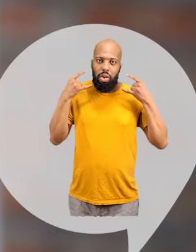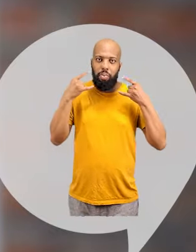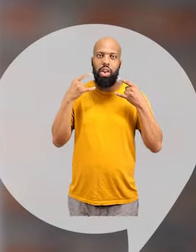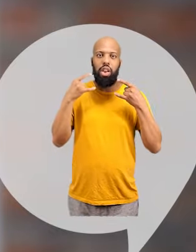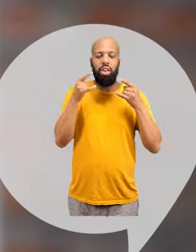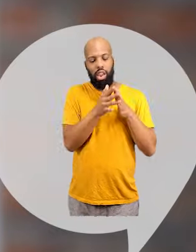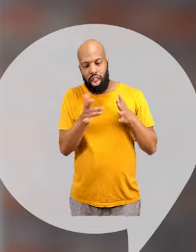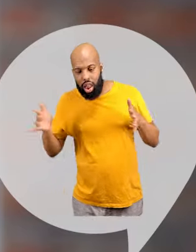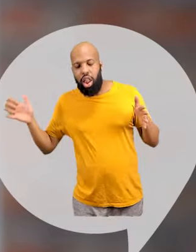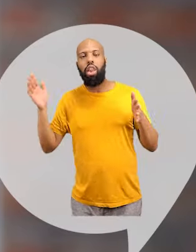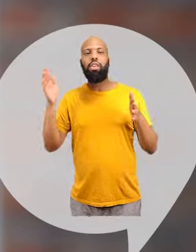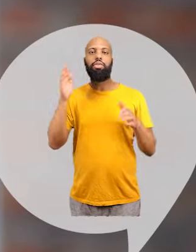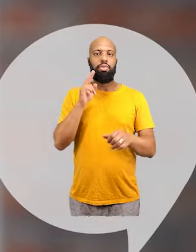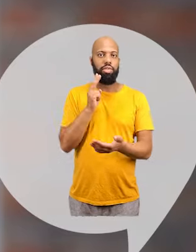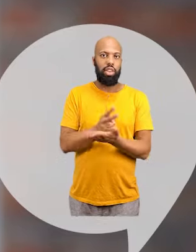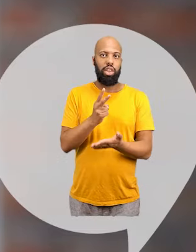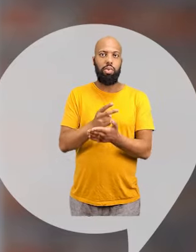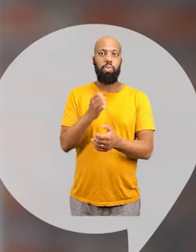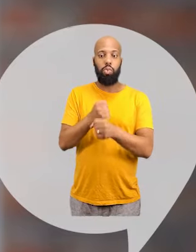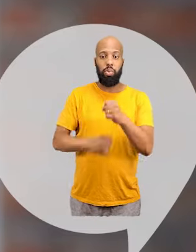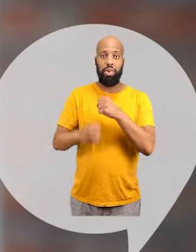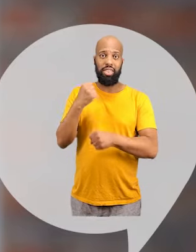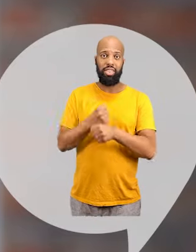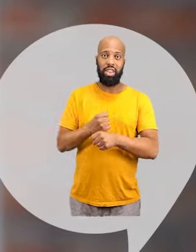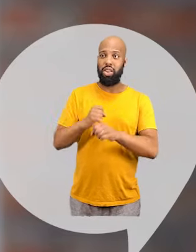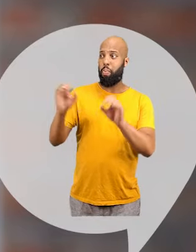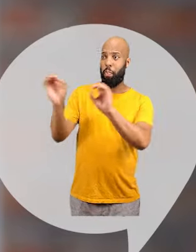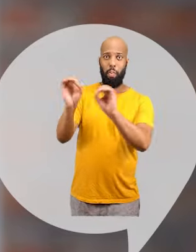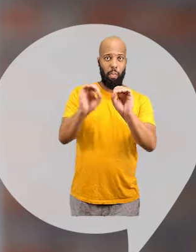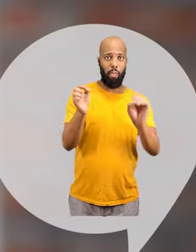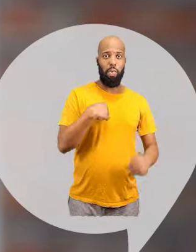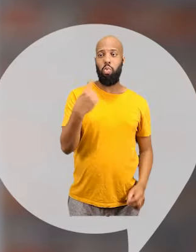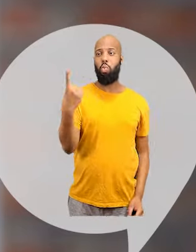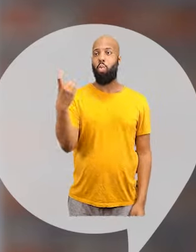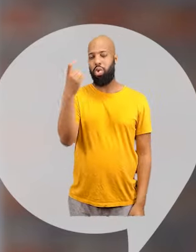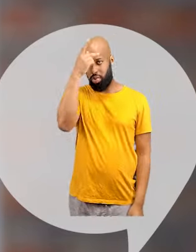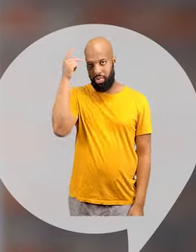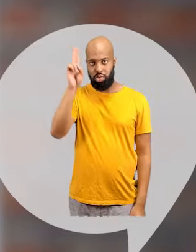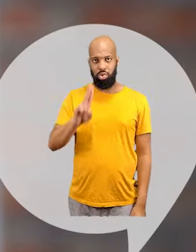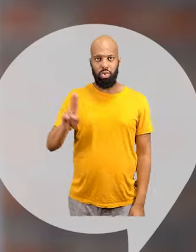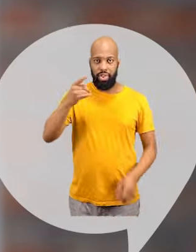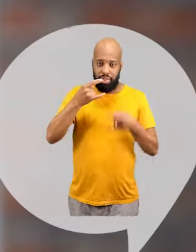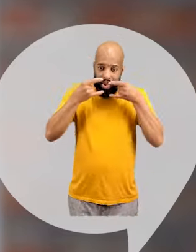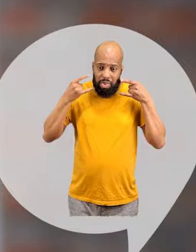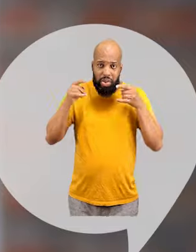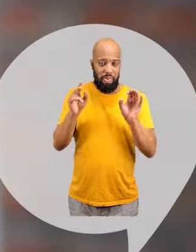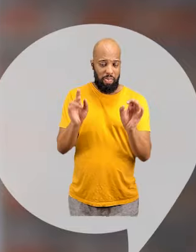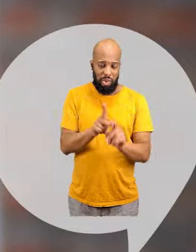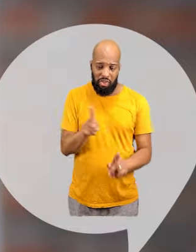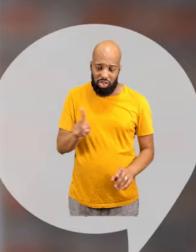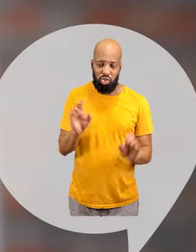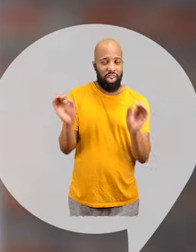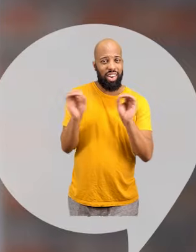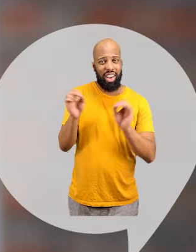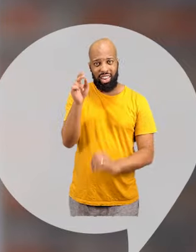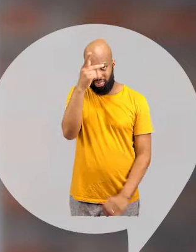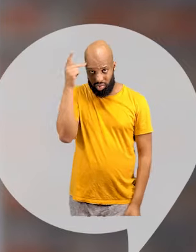por todo o tempo do ano passado sendo que ninguém usava máscara eu era a única pessoa na faculdade usando máscara nem os professores usavam as máscara